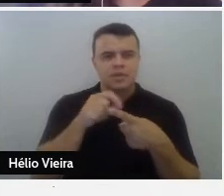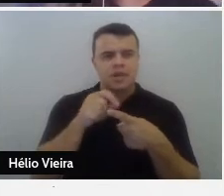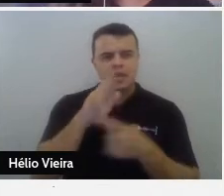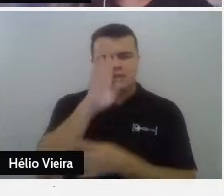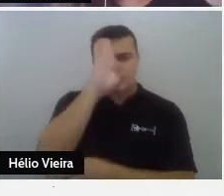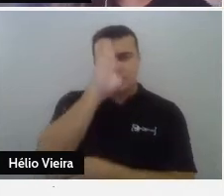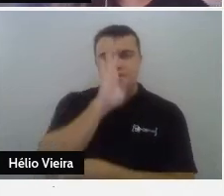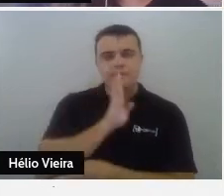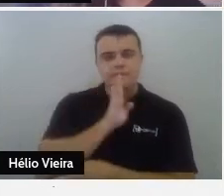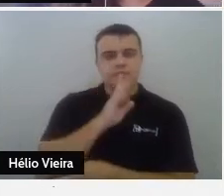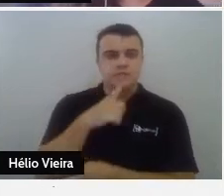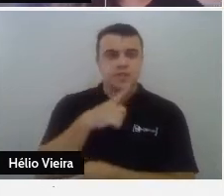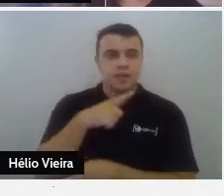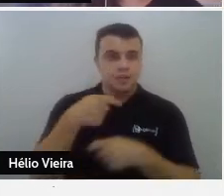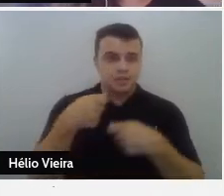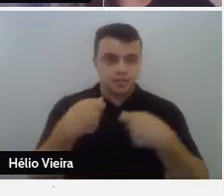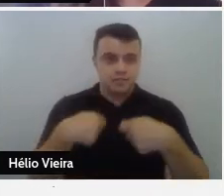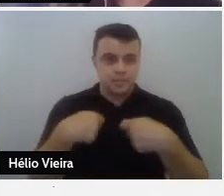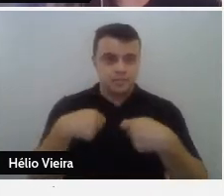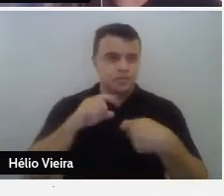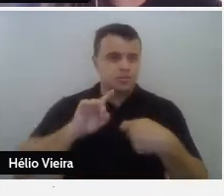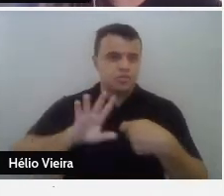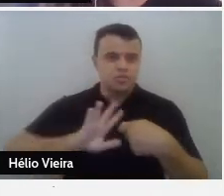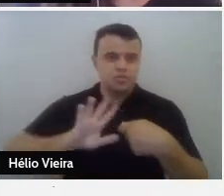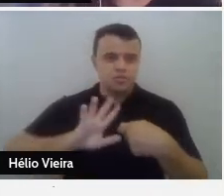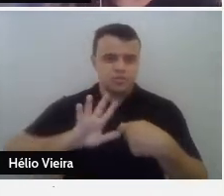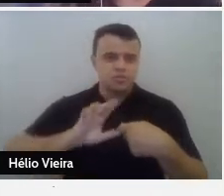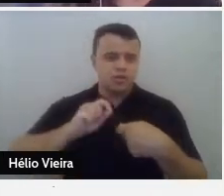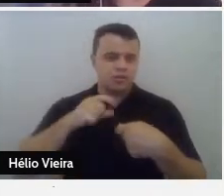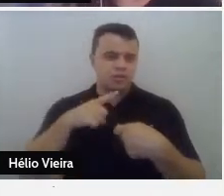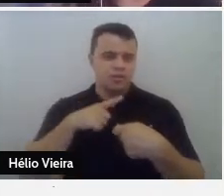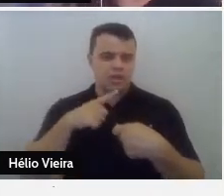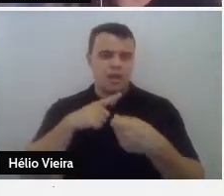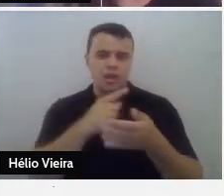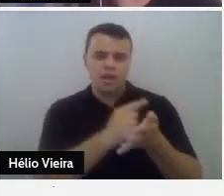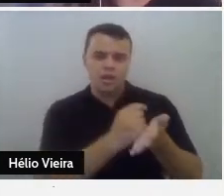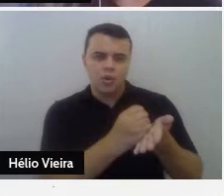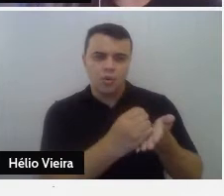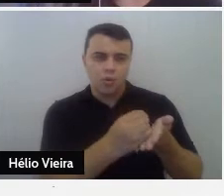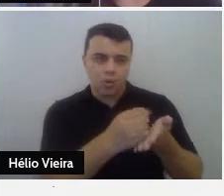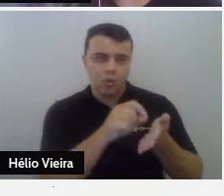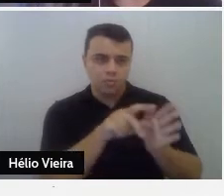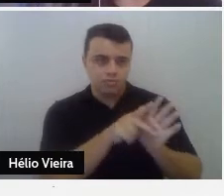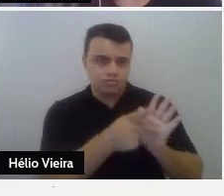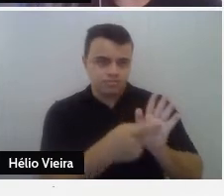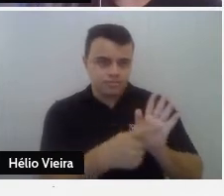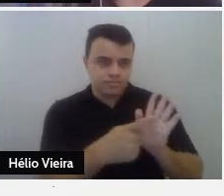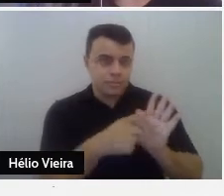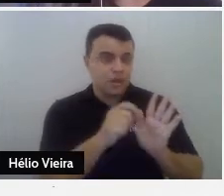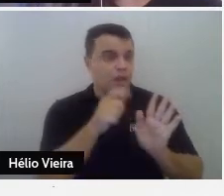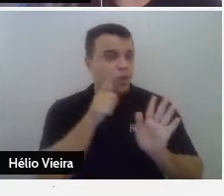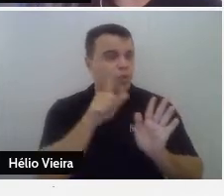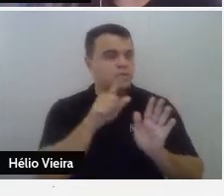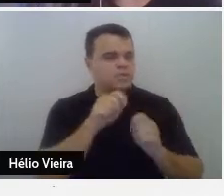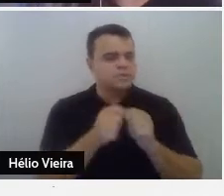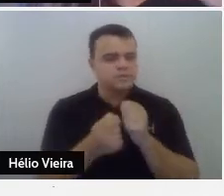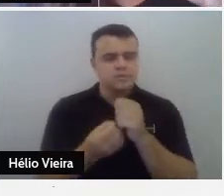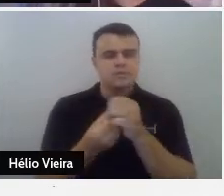gratuito. Então, você precisa apenas ter uma conta, na verdade, né, do Google. E aqui a gente consegue criar